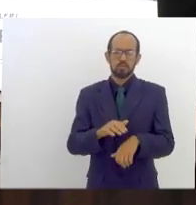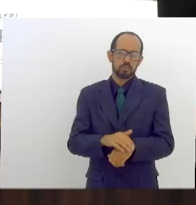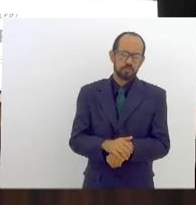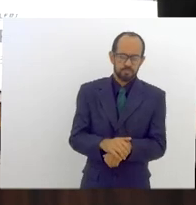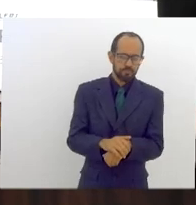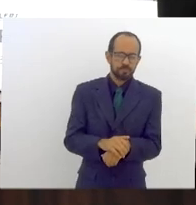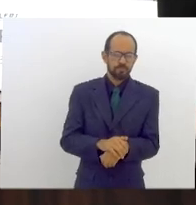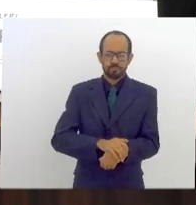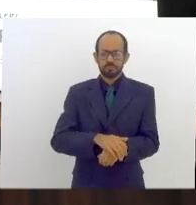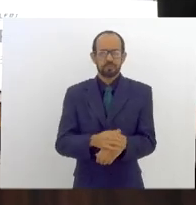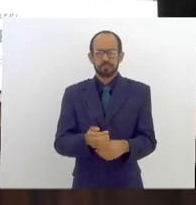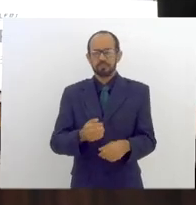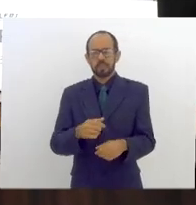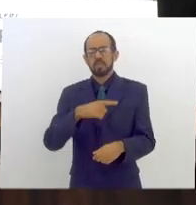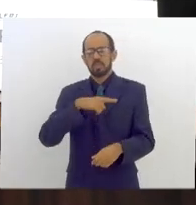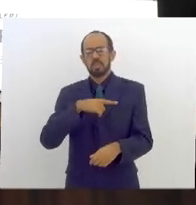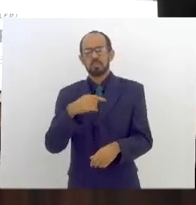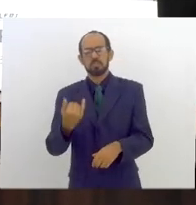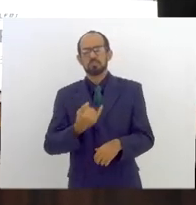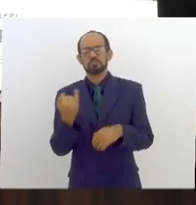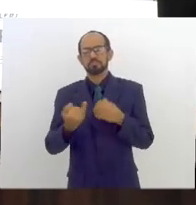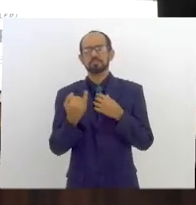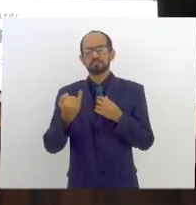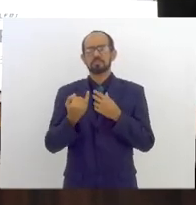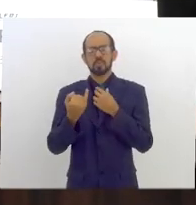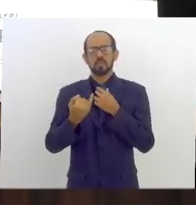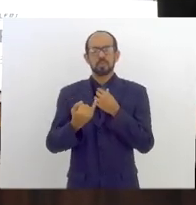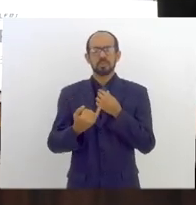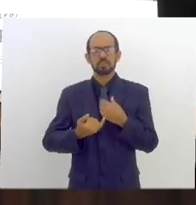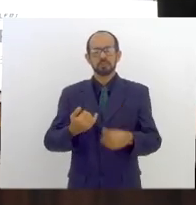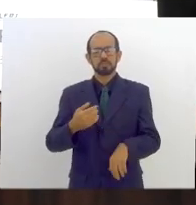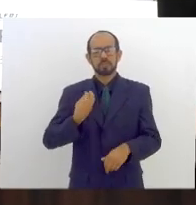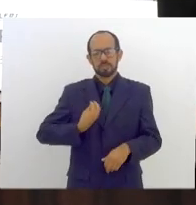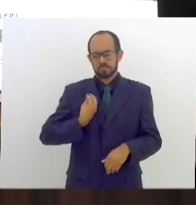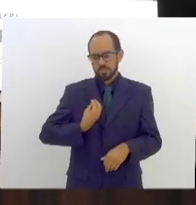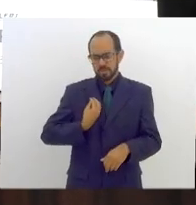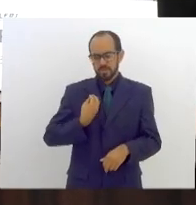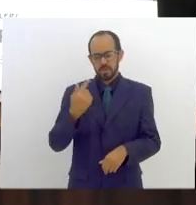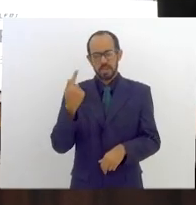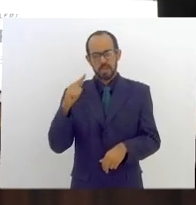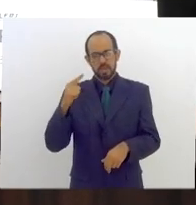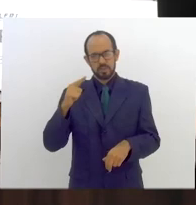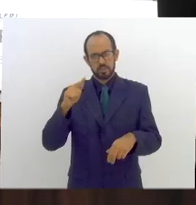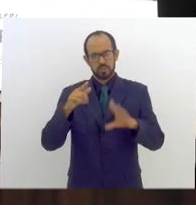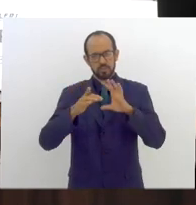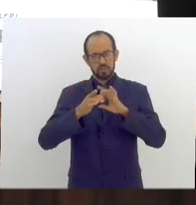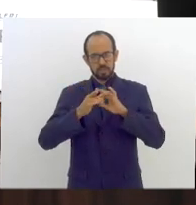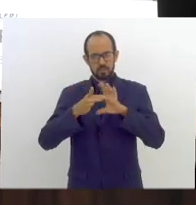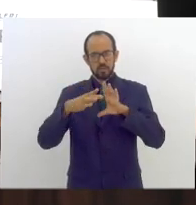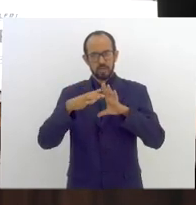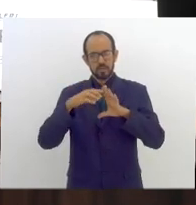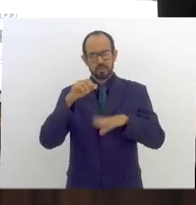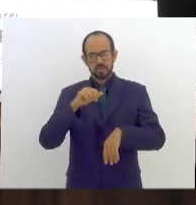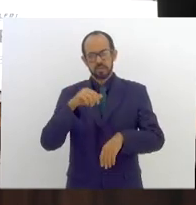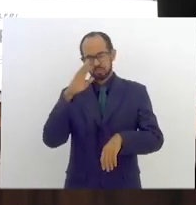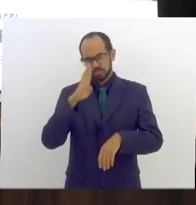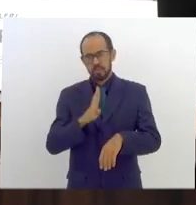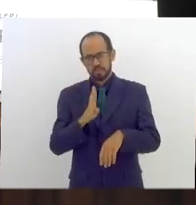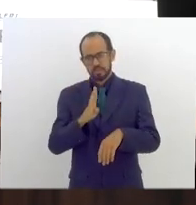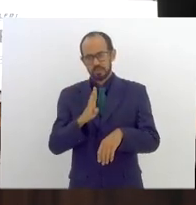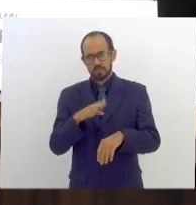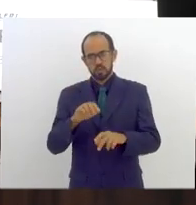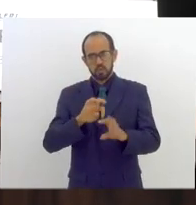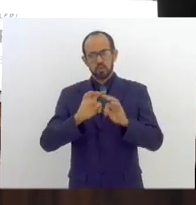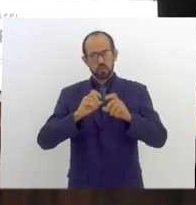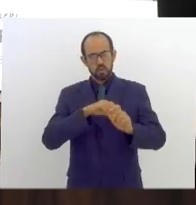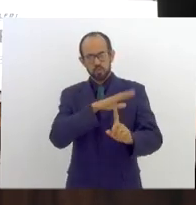bem como tem uma importante participação na garantia do Estado Democrático de Direito. E todos os nossos homenageados, sem